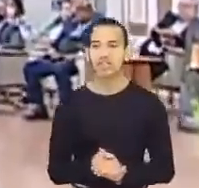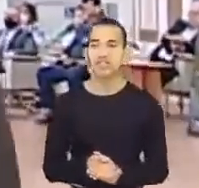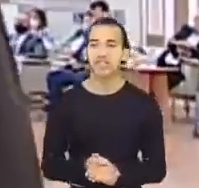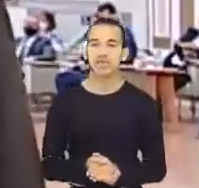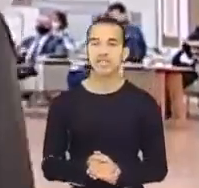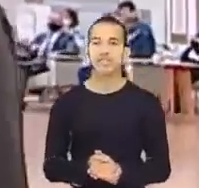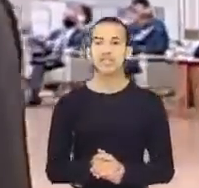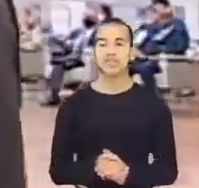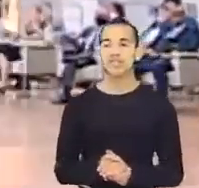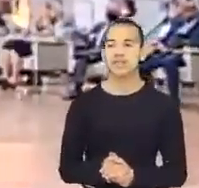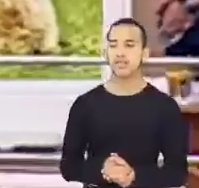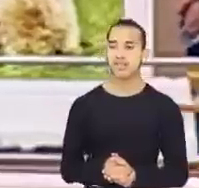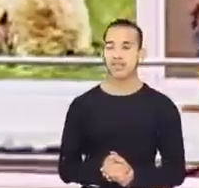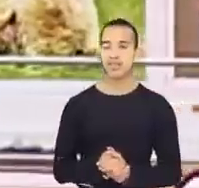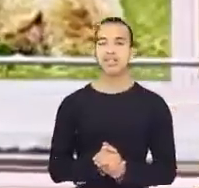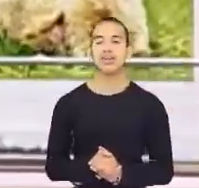Já recorri e vou recorrer até